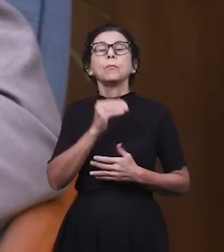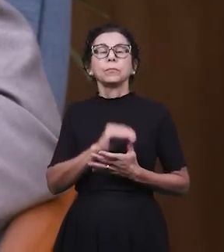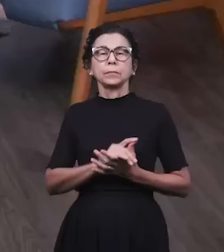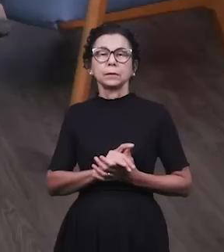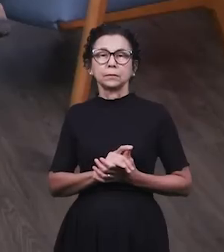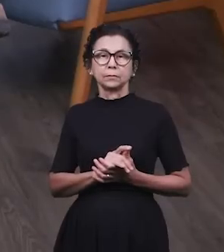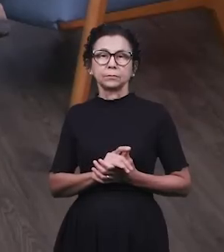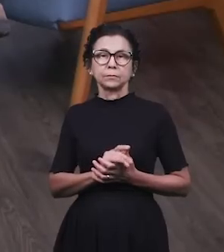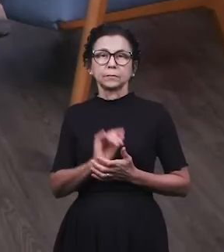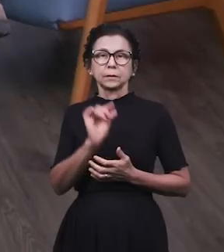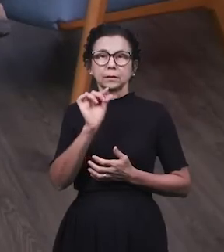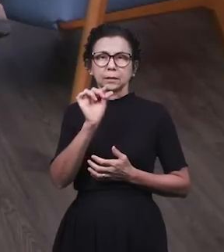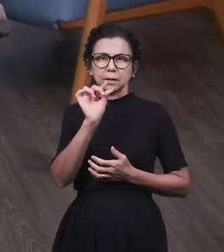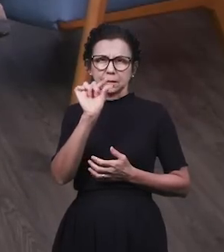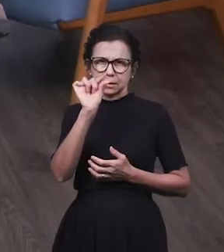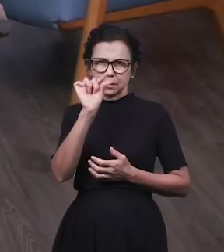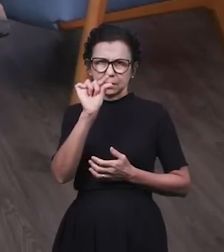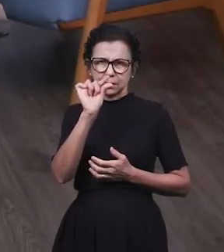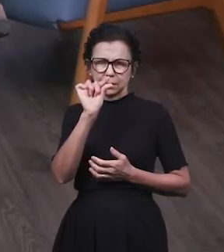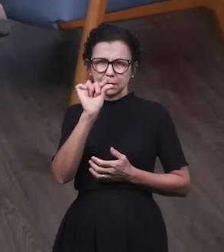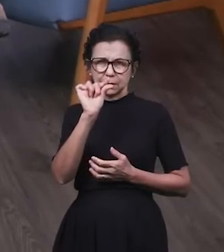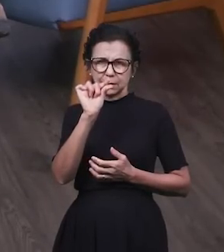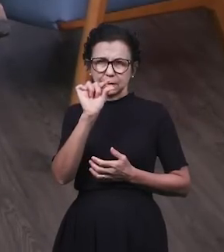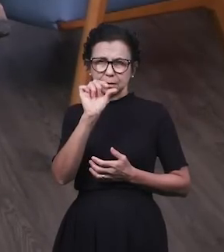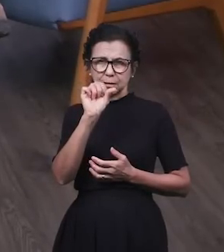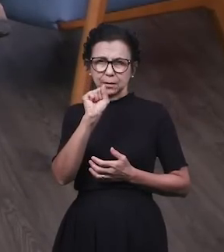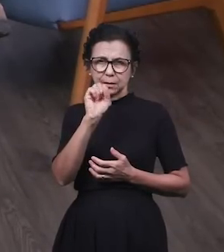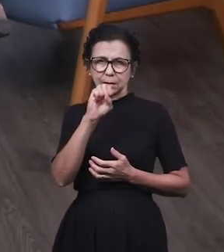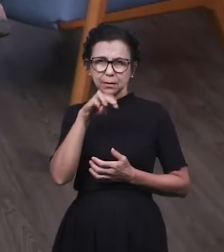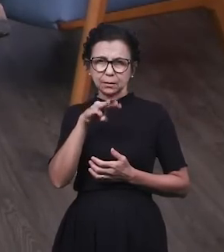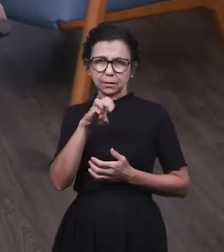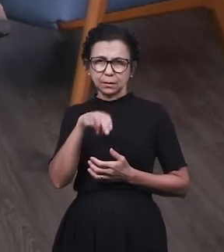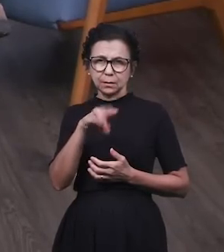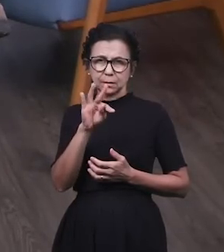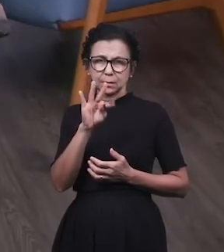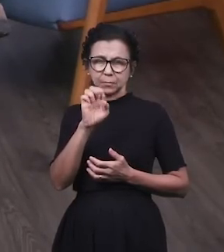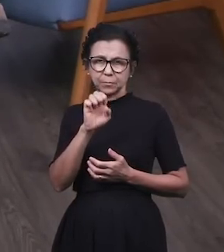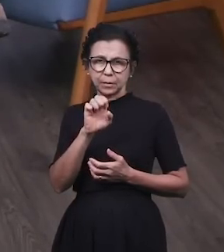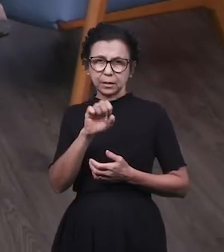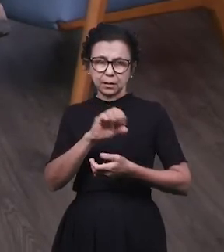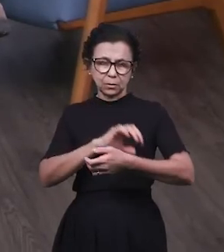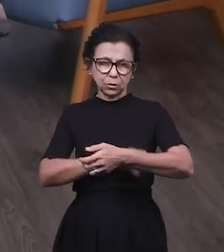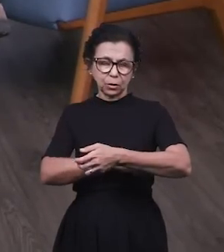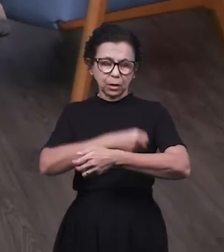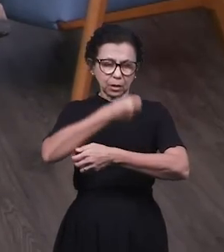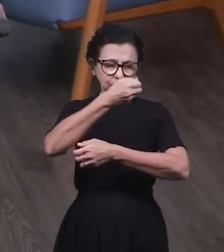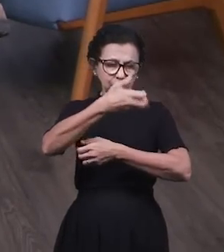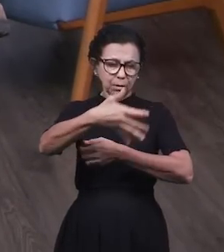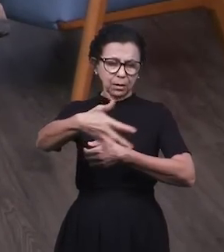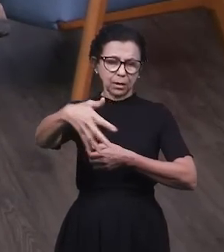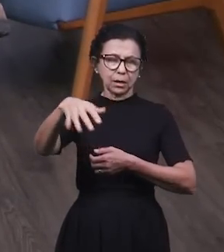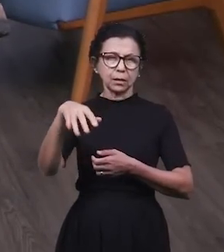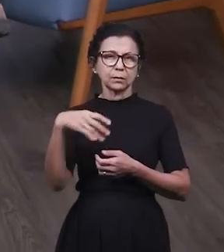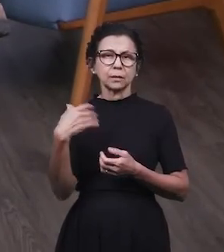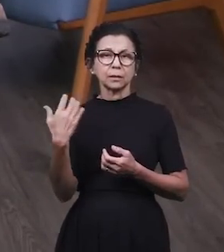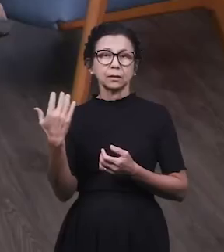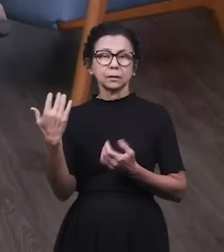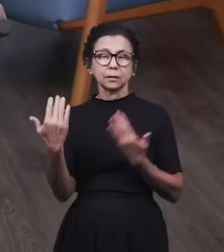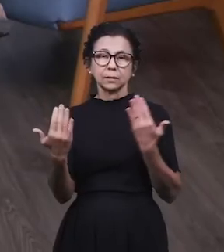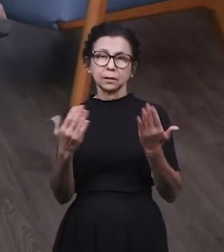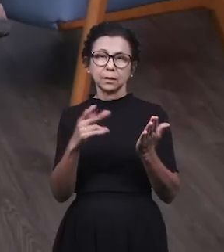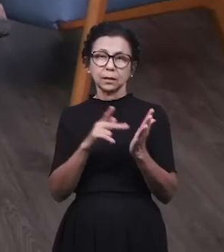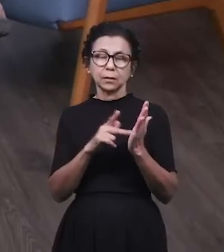semeador celestial. Que é o Senhor Jesus, né? Que semeia isso tudo. Mas o